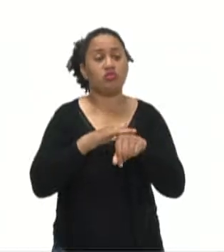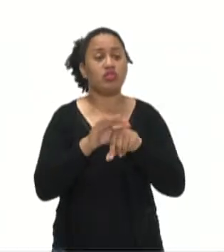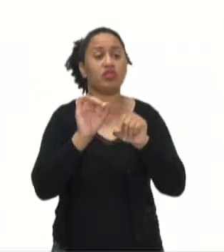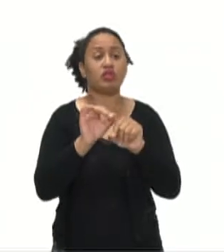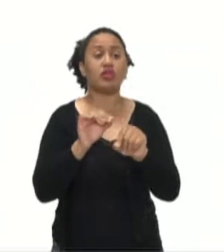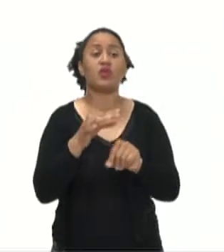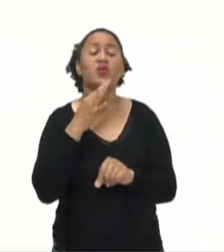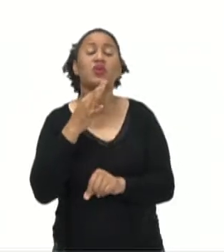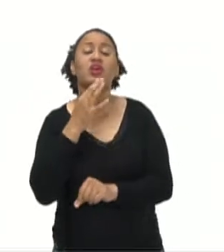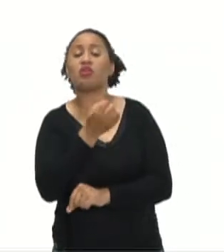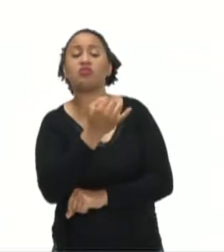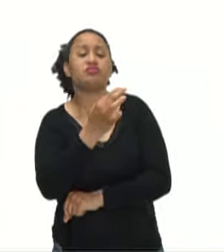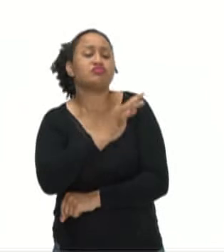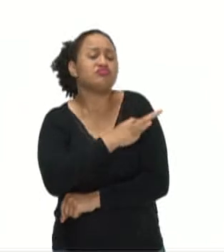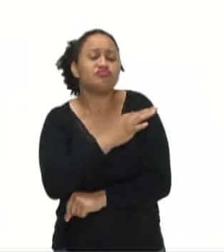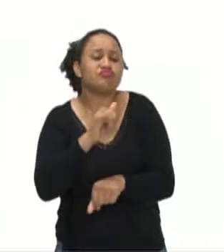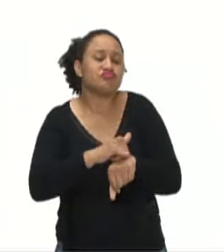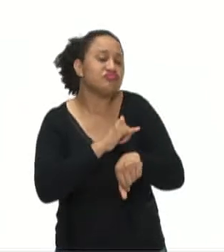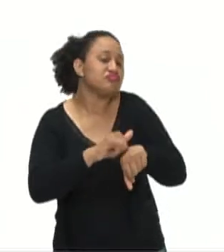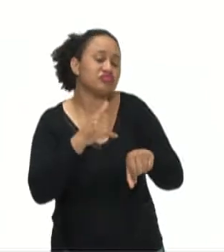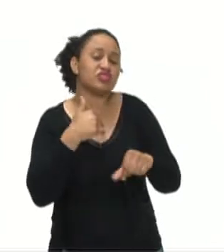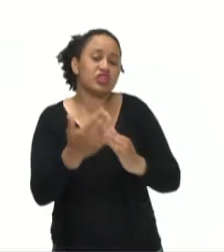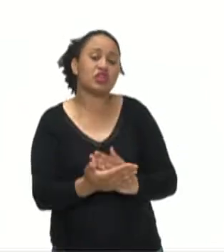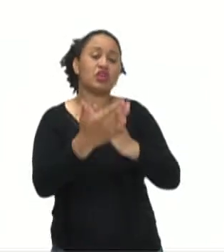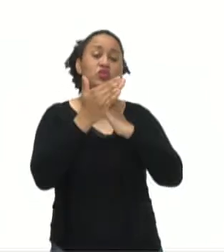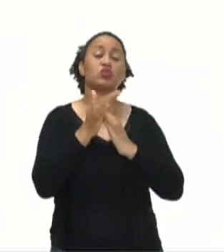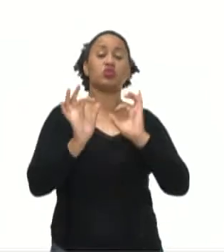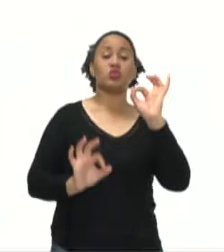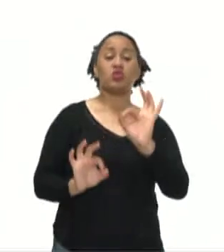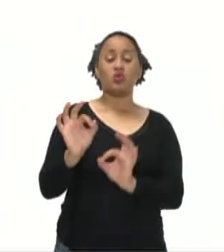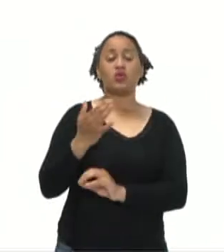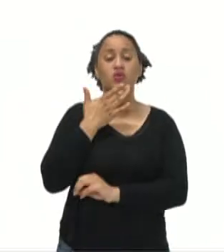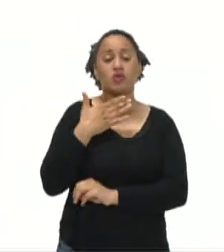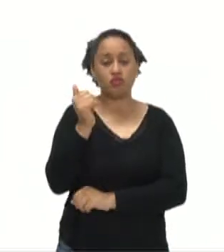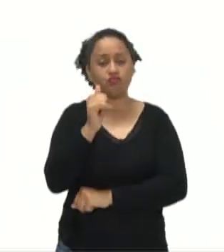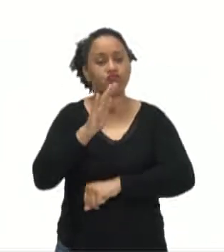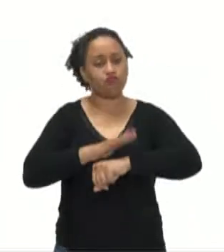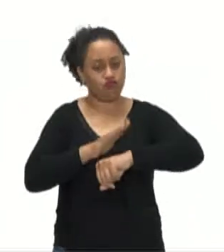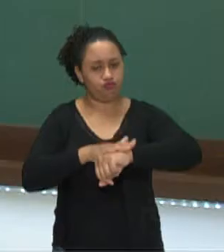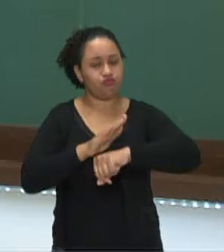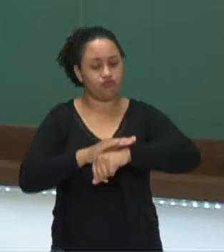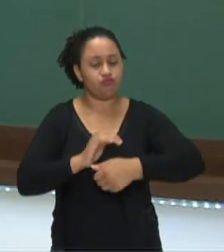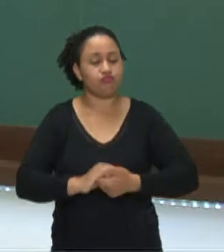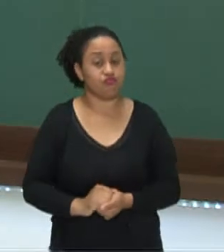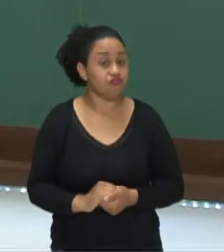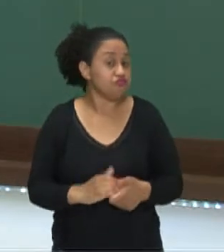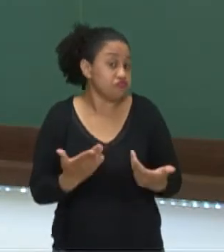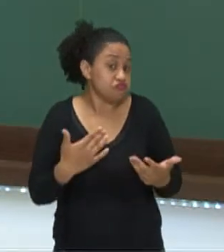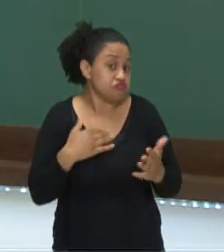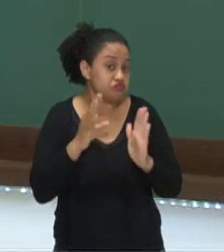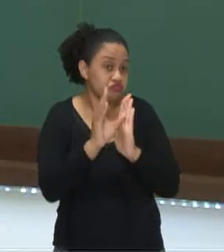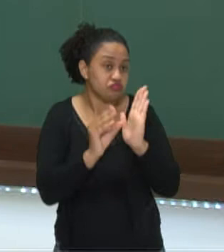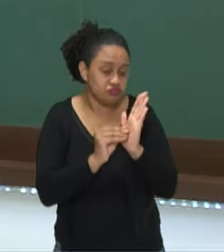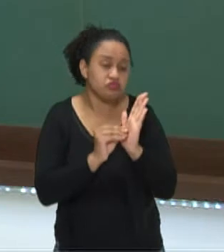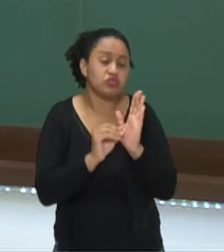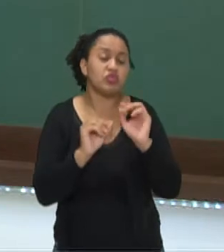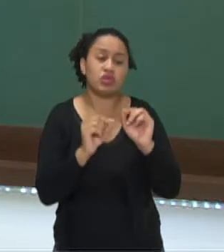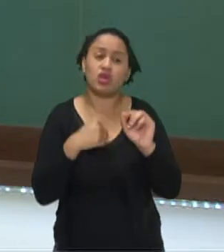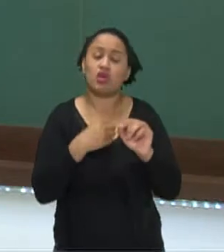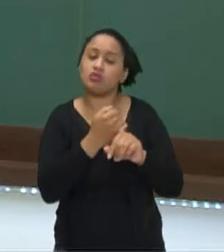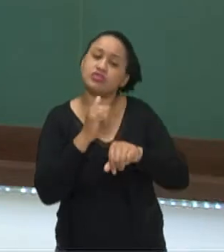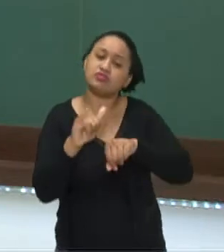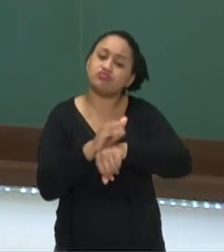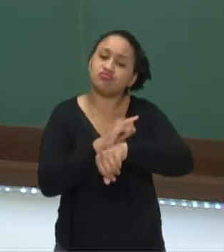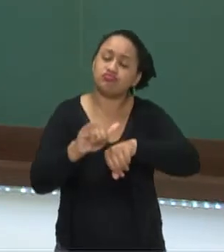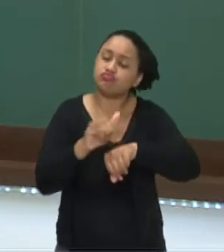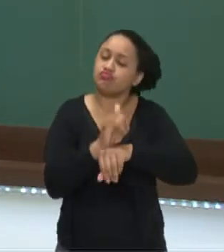conhecer técnicas que ajudam a fazer a gestão do tempo. E é disso que nós vamos falar. Técnicas que